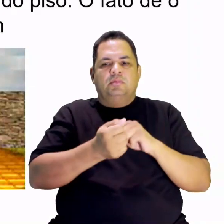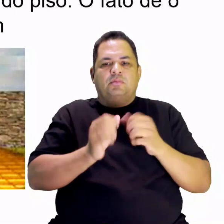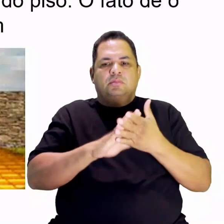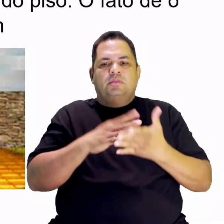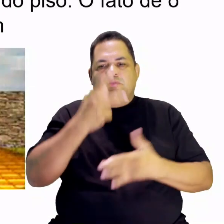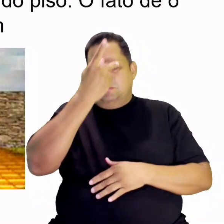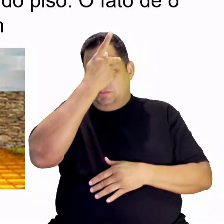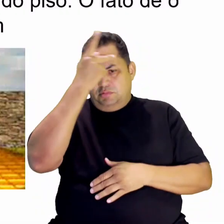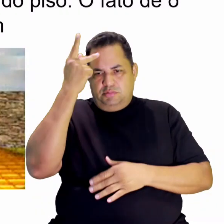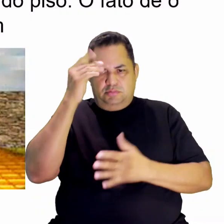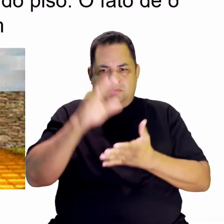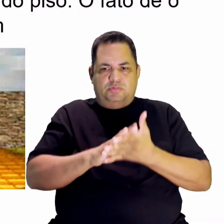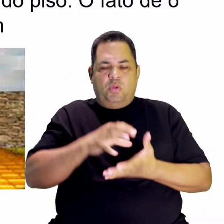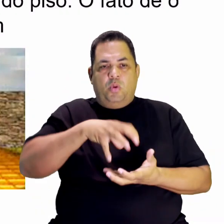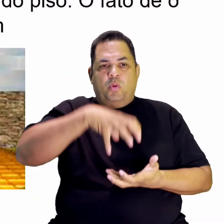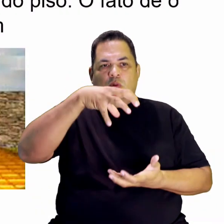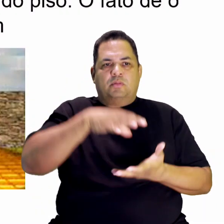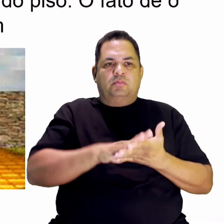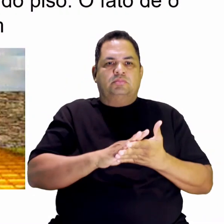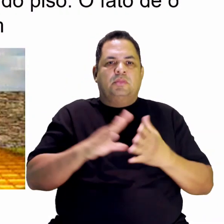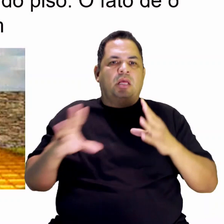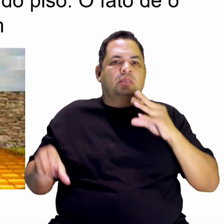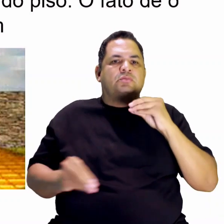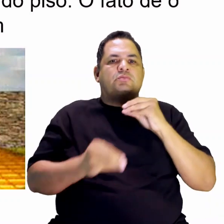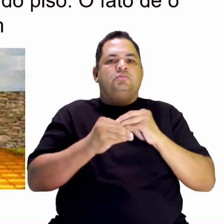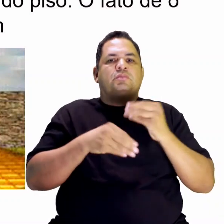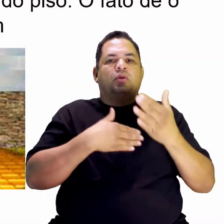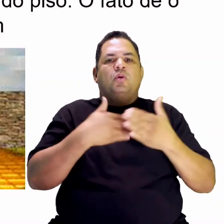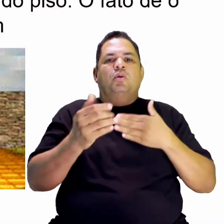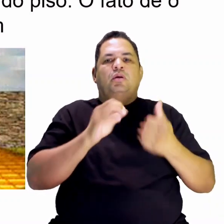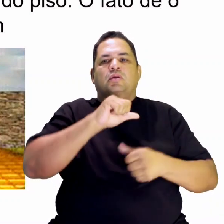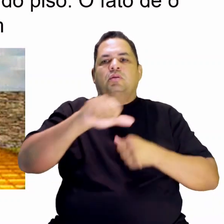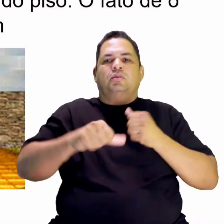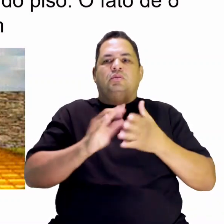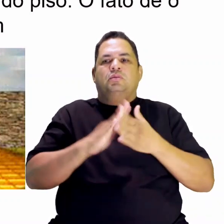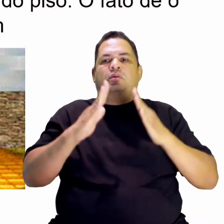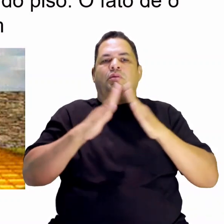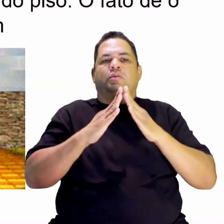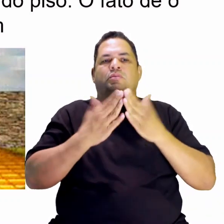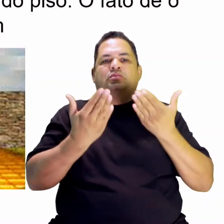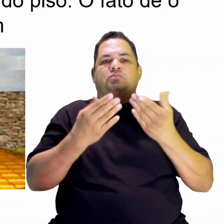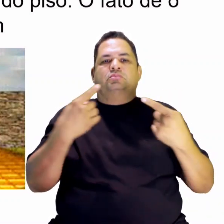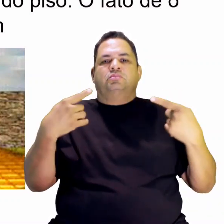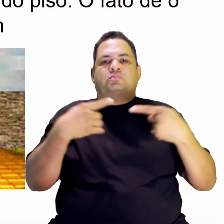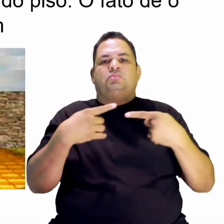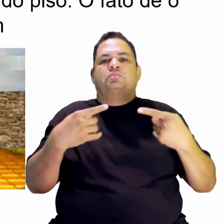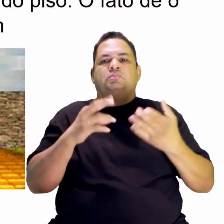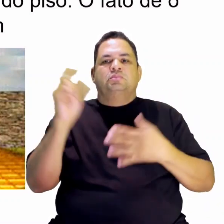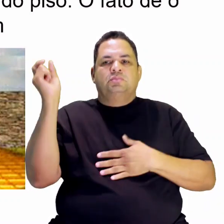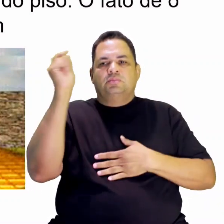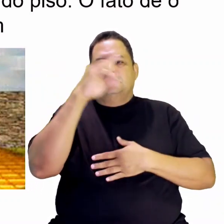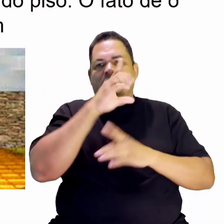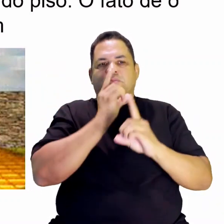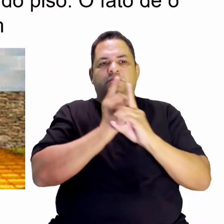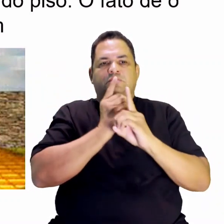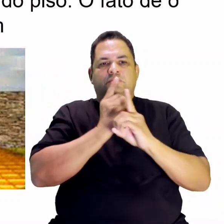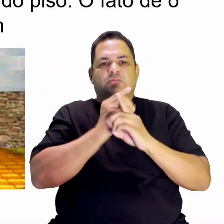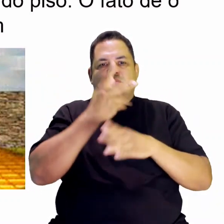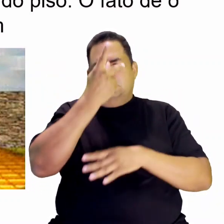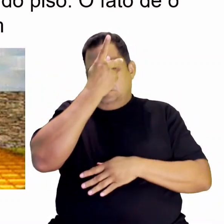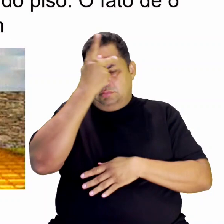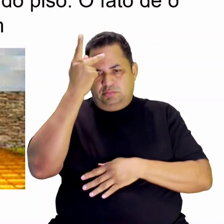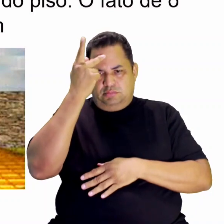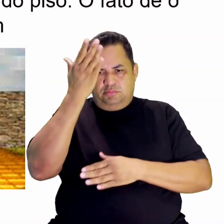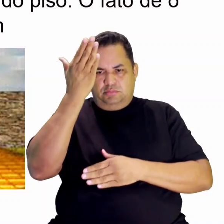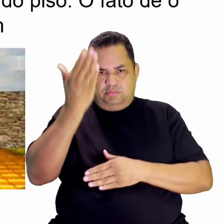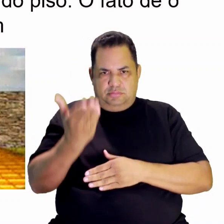a inserção de qualquer mudança dentro de casa deve estar diretamente associada às dificuldades encontradas